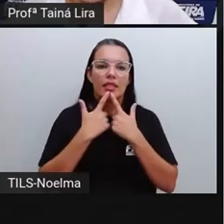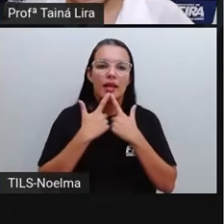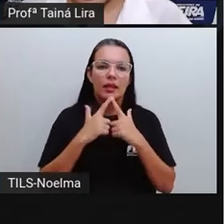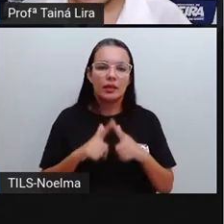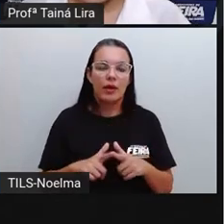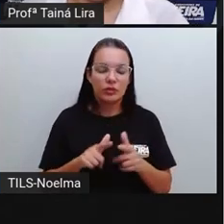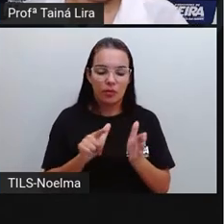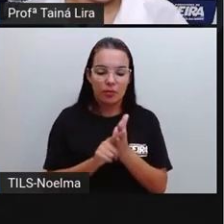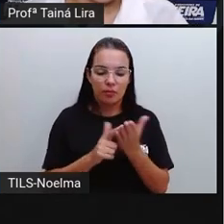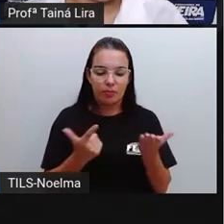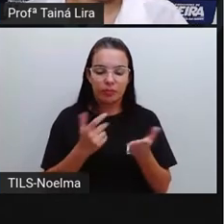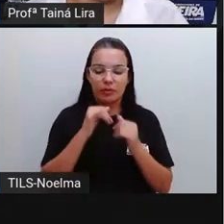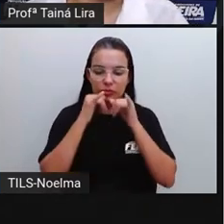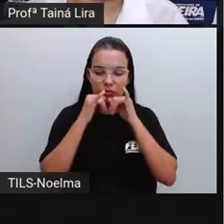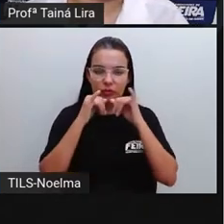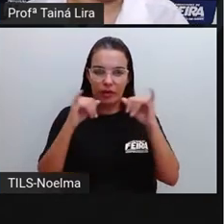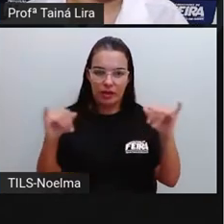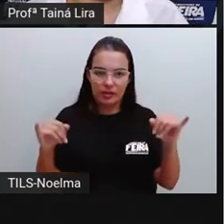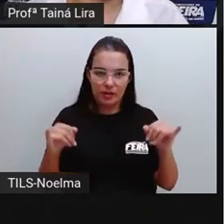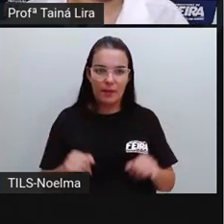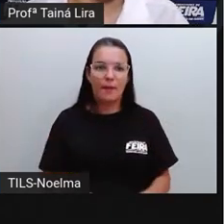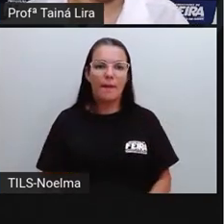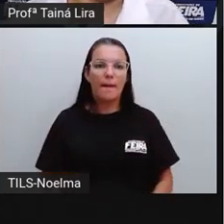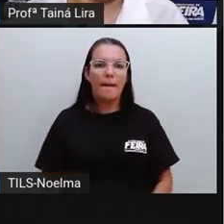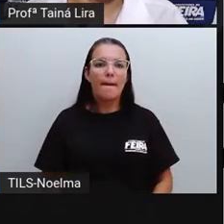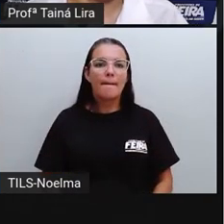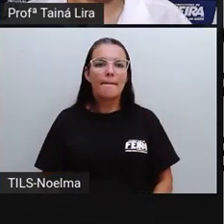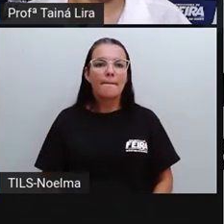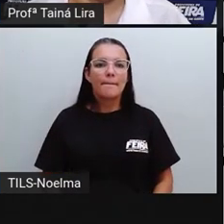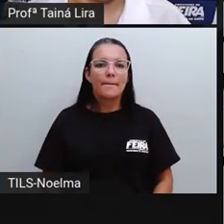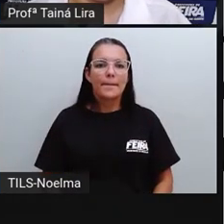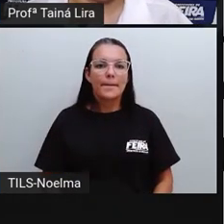na campanha dessa maneira que a gente fala, tá bom?